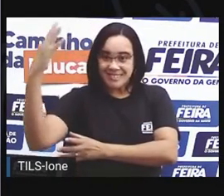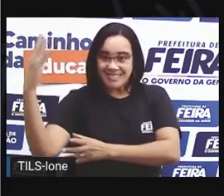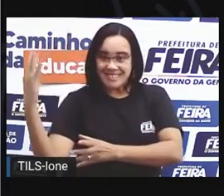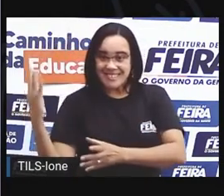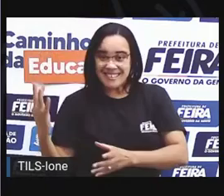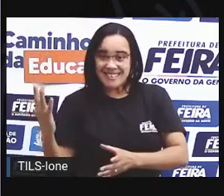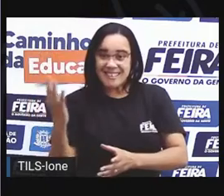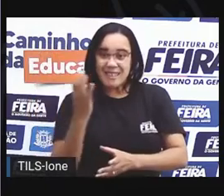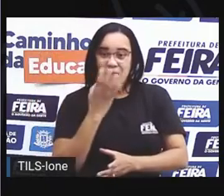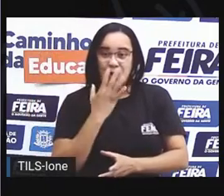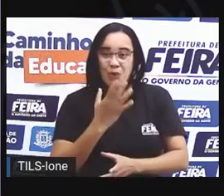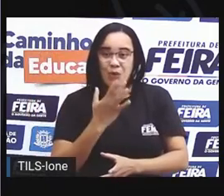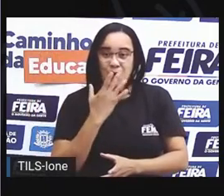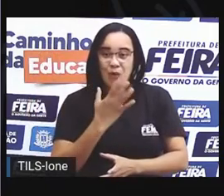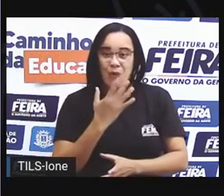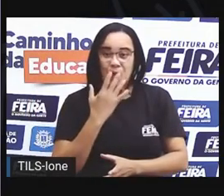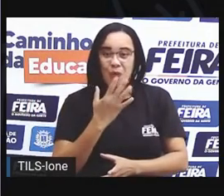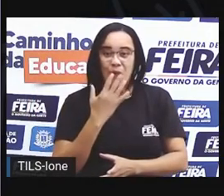arco-íris.